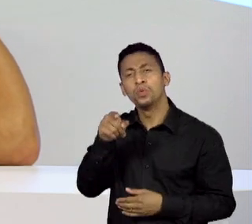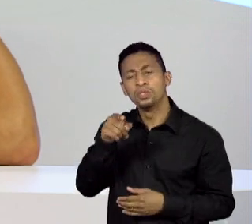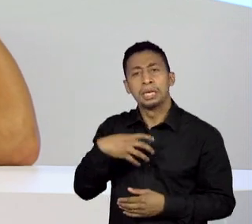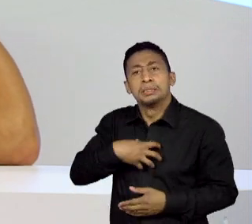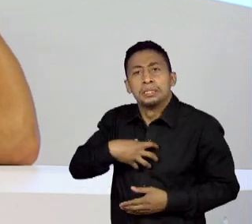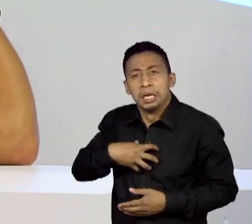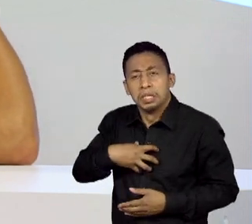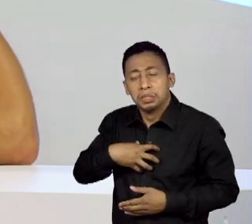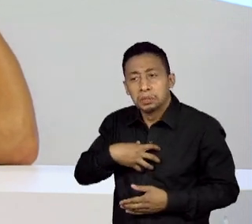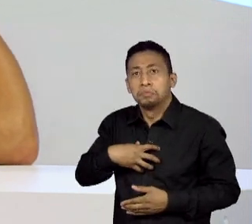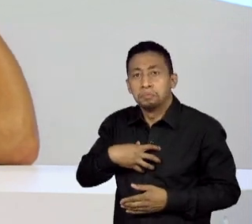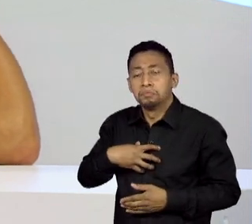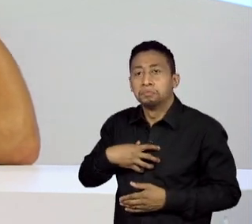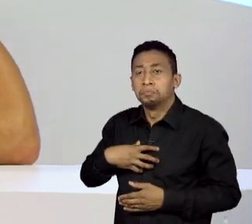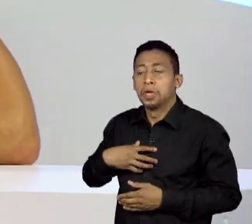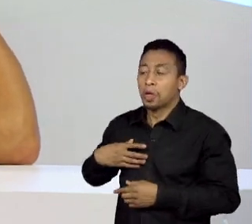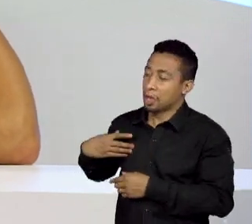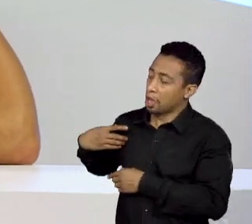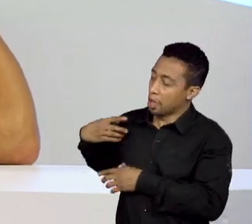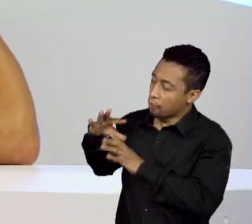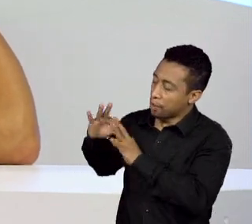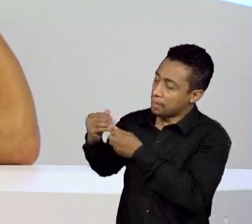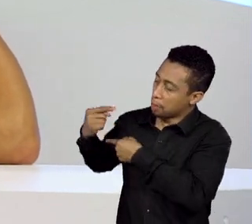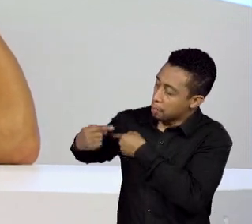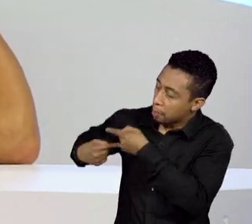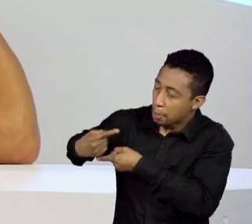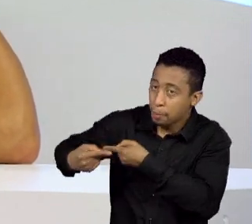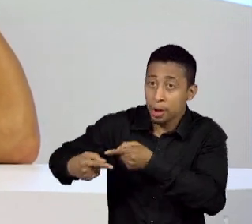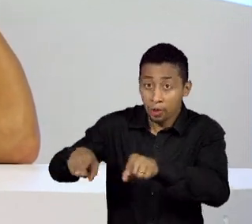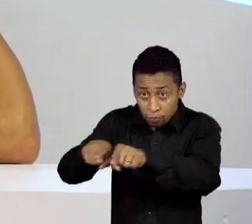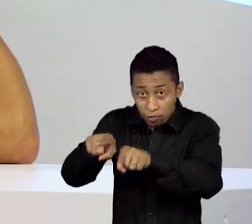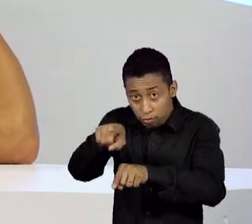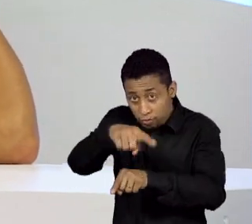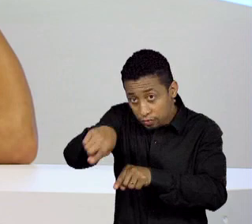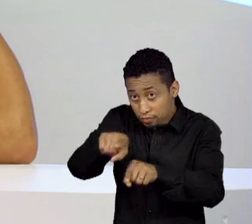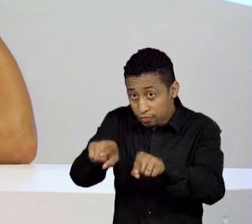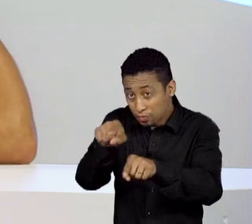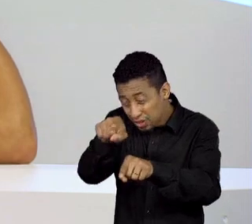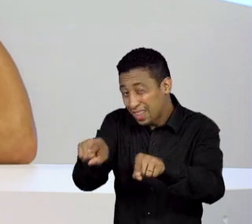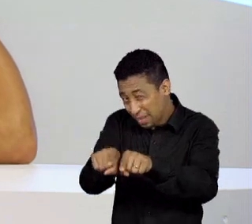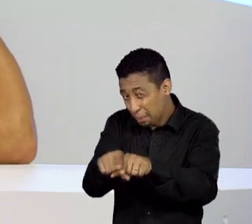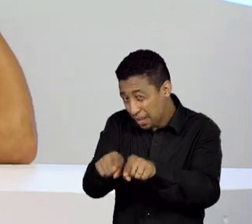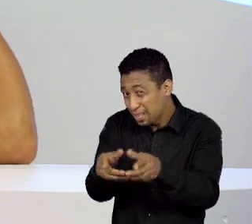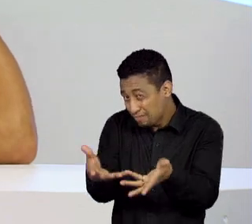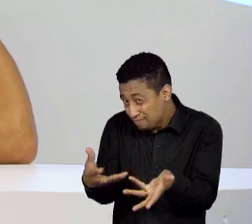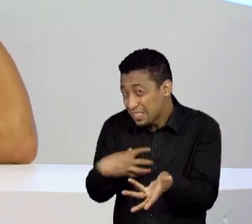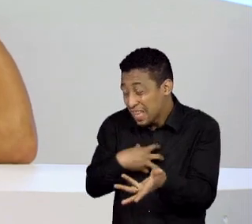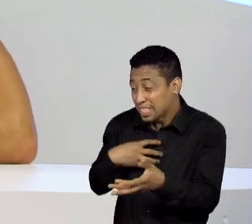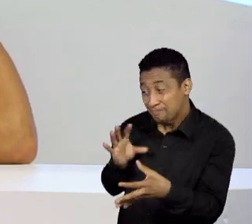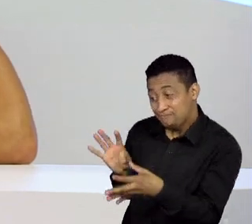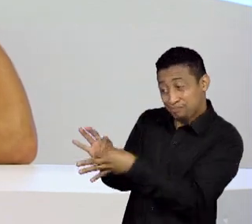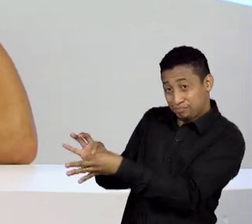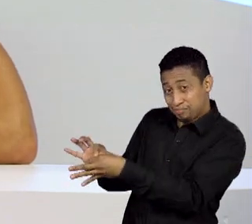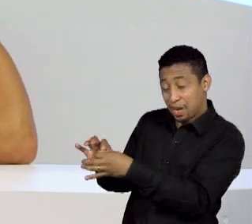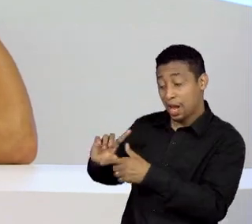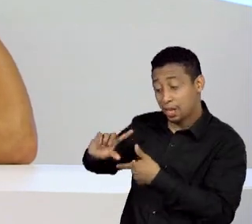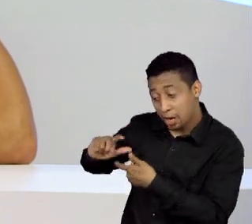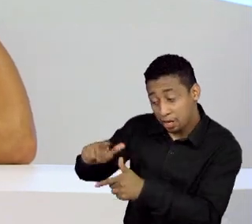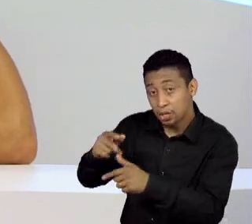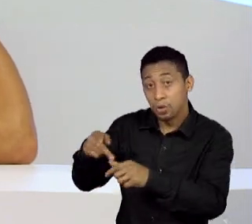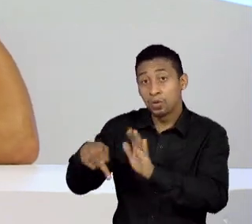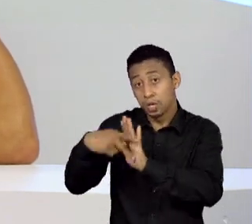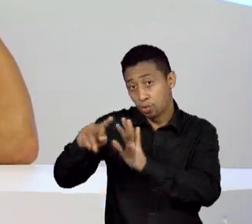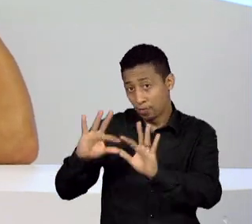dessa tradição, porém fora da política institucional, né? Se você sente o legado dessa tradição familiar no